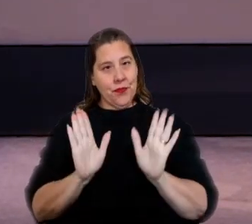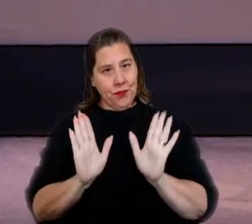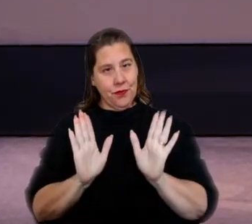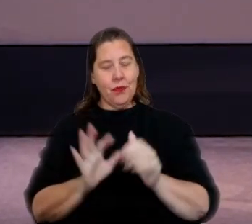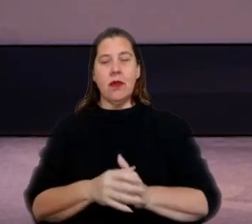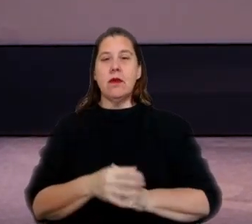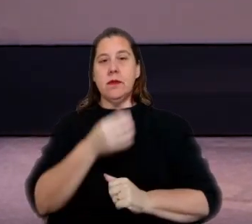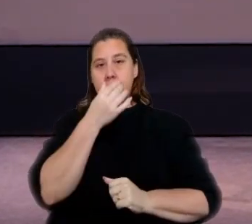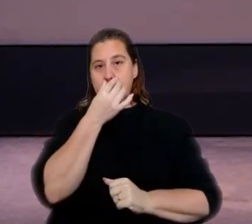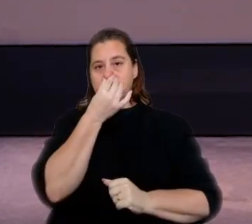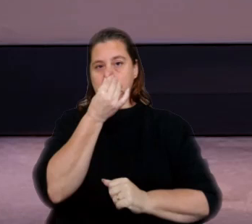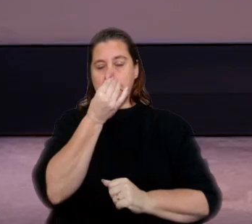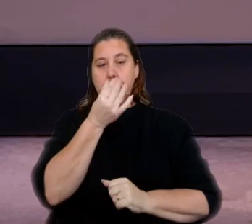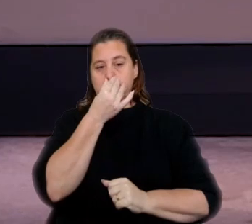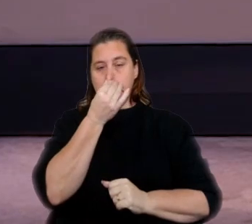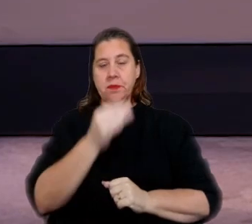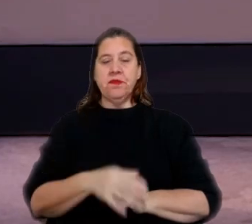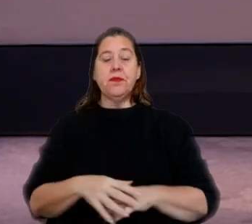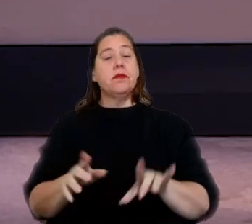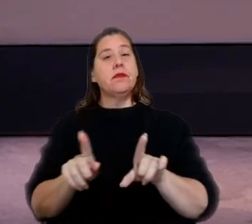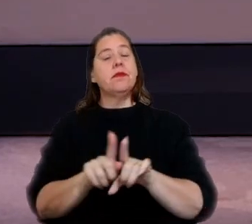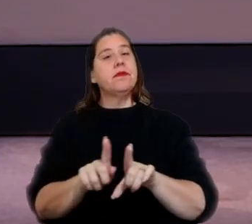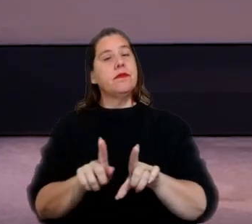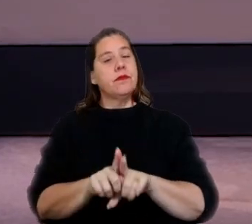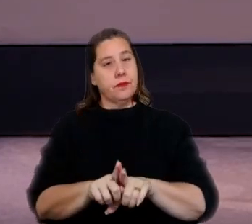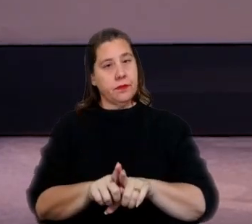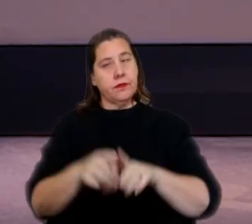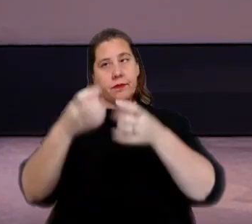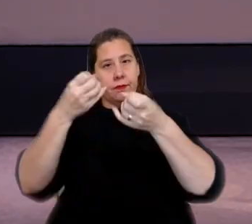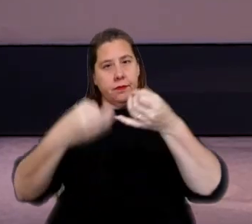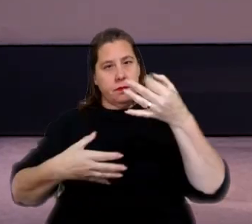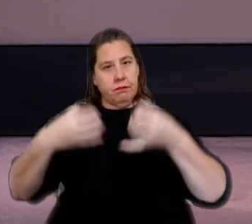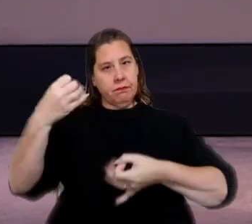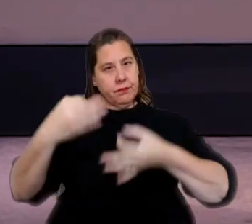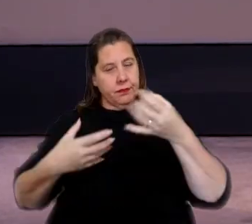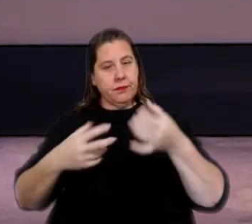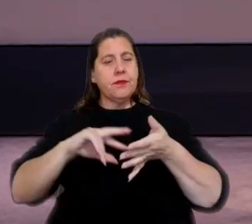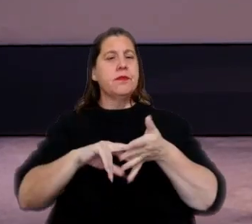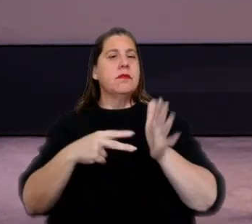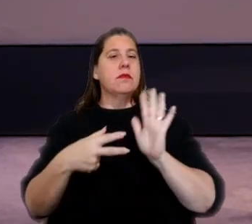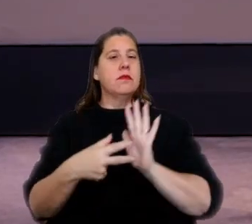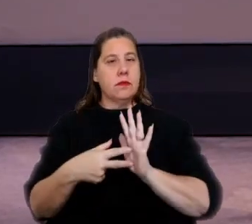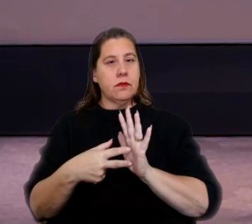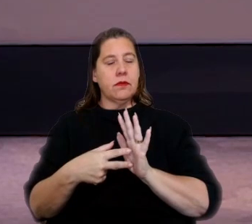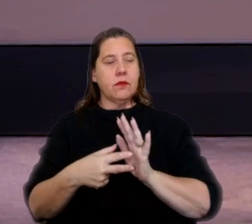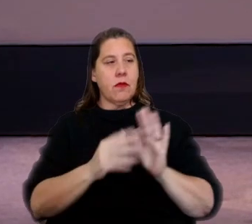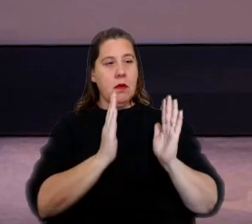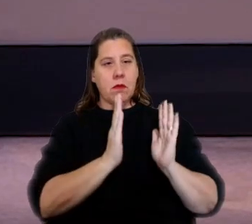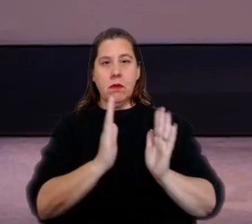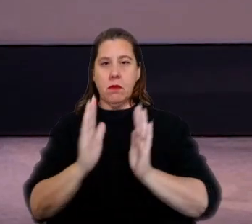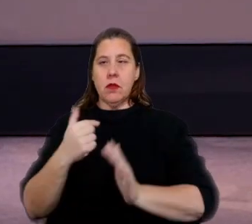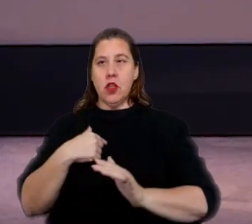E o aberto. E também vou falar mais desses significantes